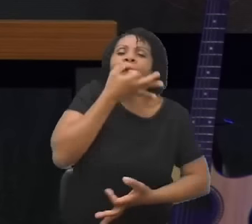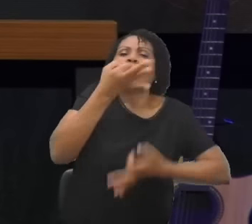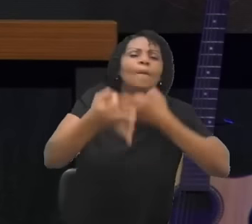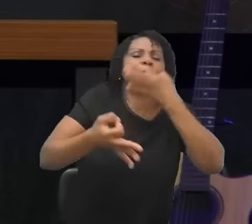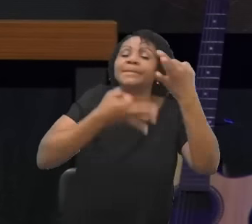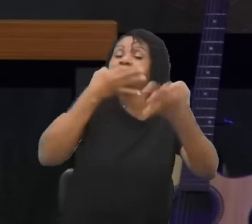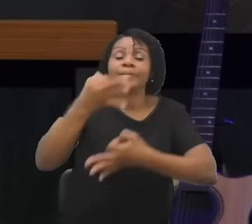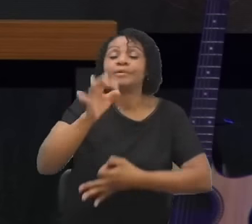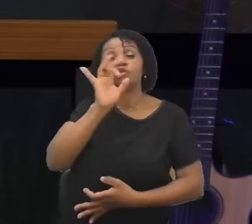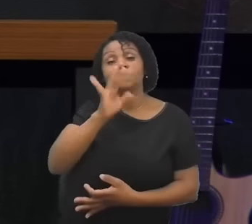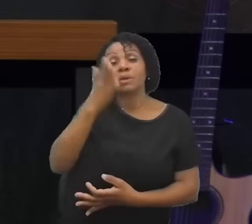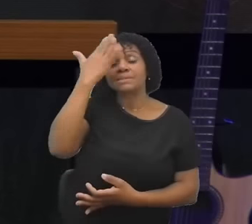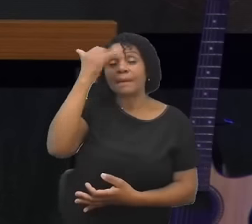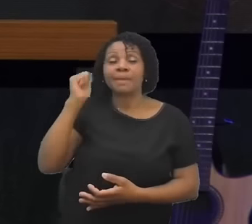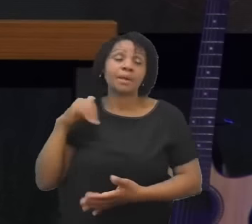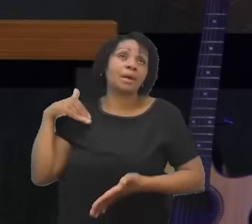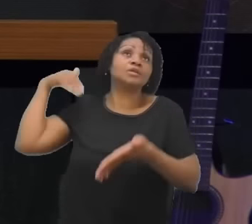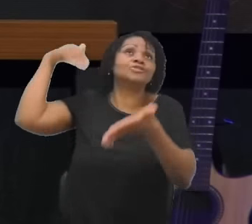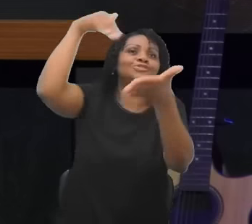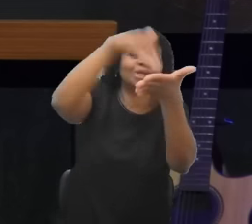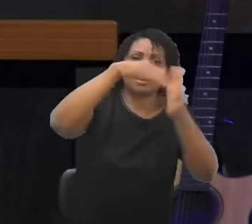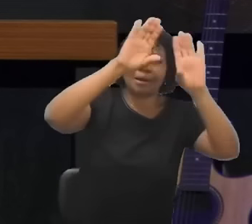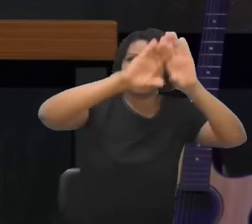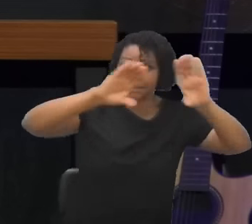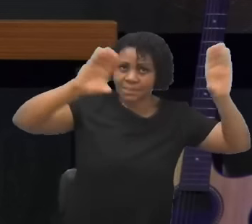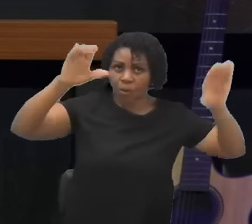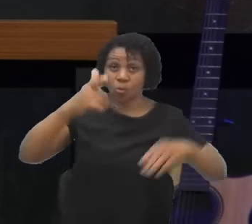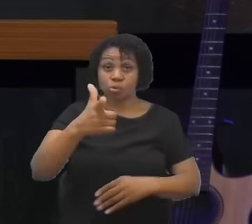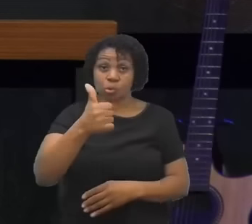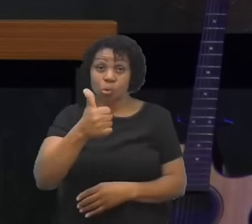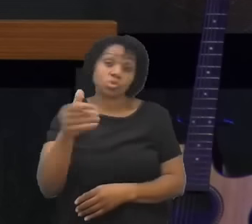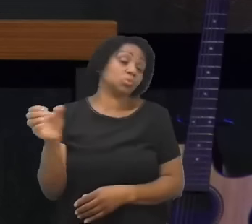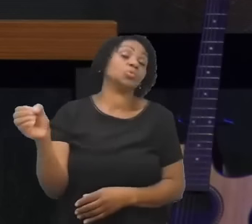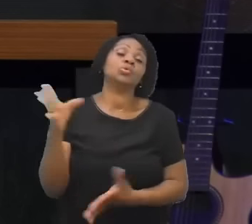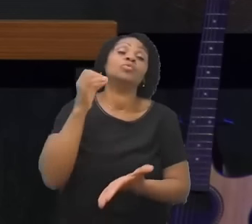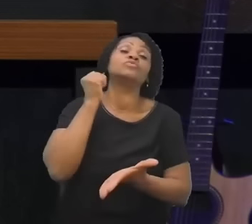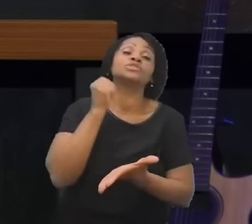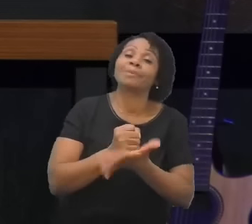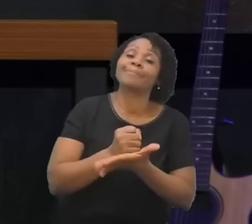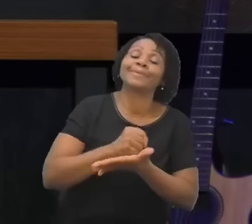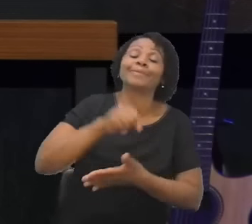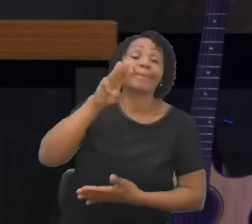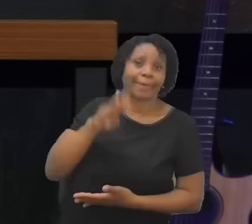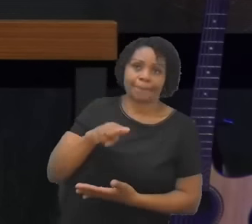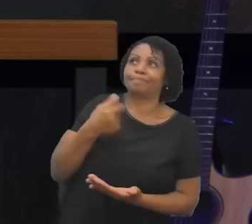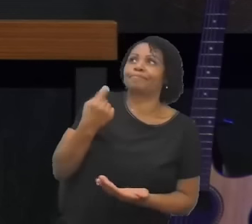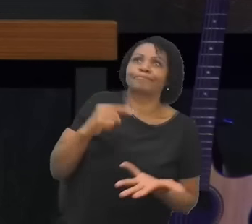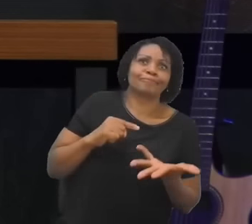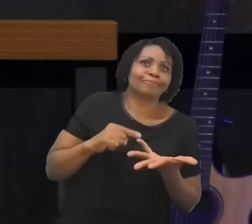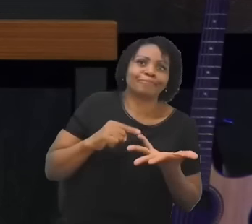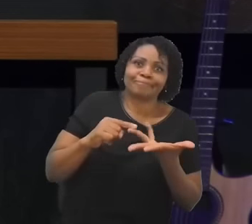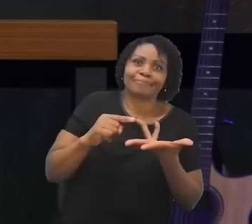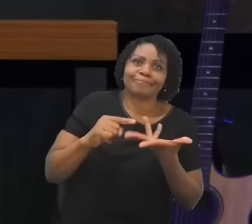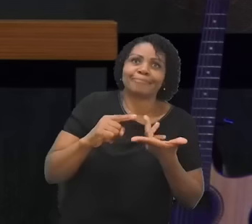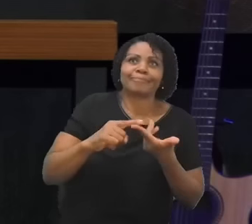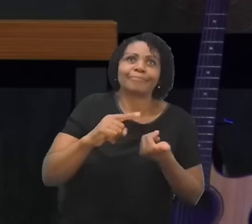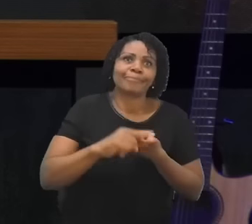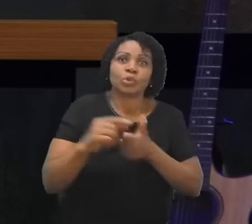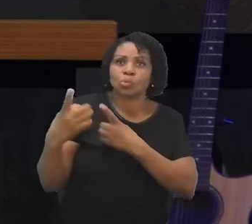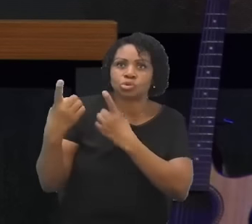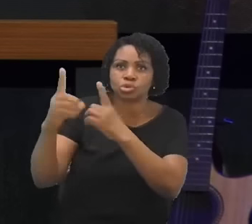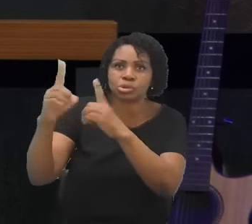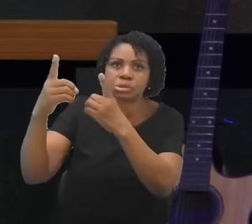opinião, a gente só vai saber quando a gente chegar lá. 12 do Novo Testamento, quem são? Bom, não dá para dizer que são os